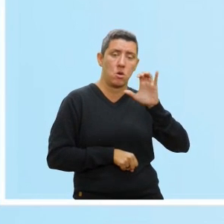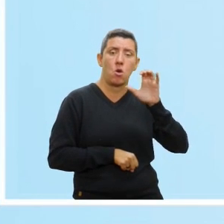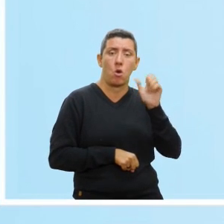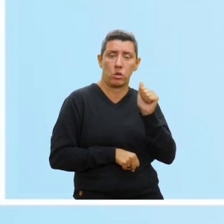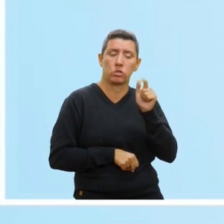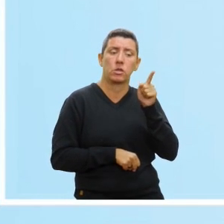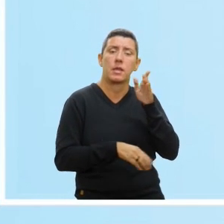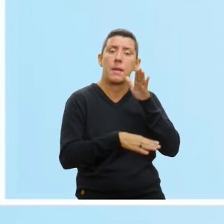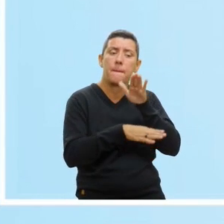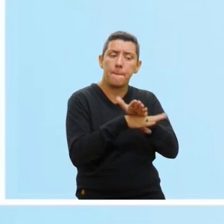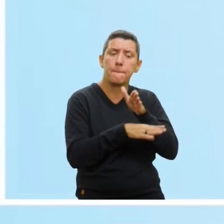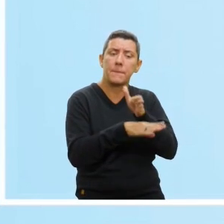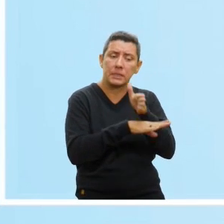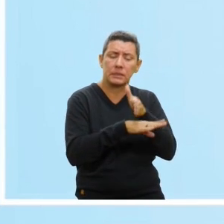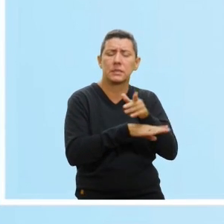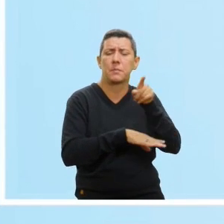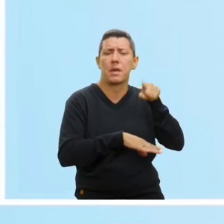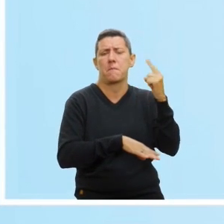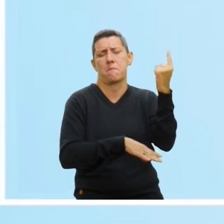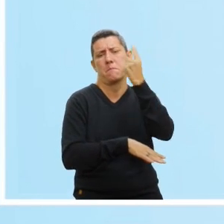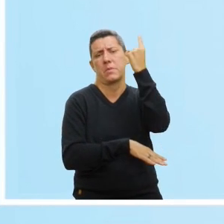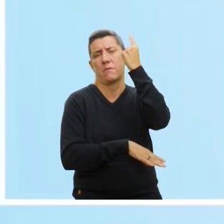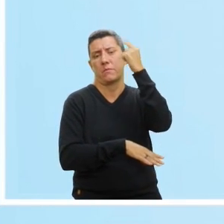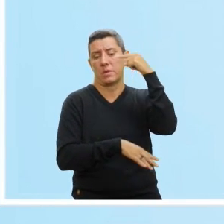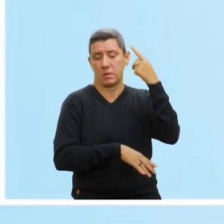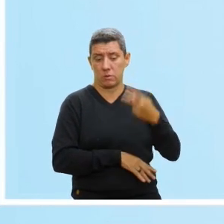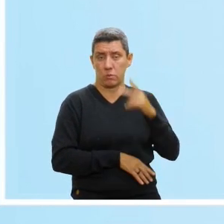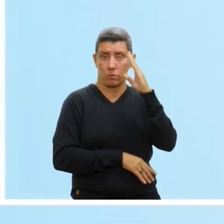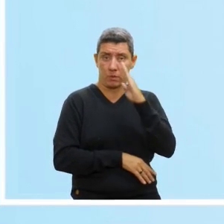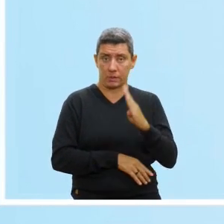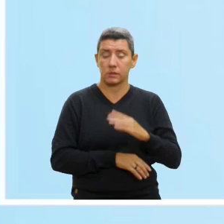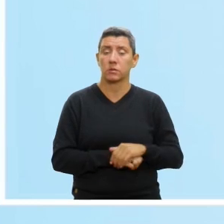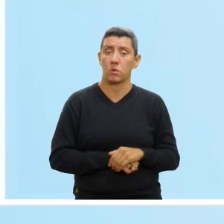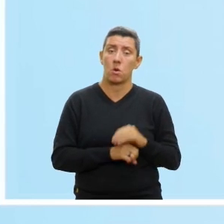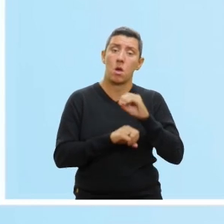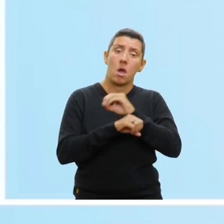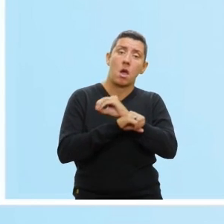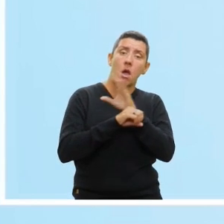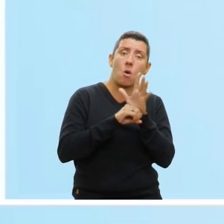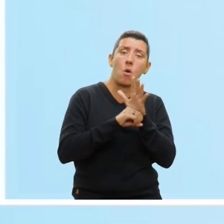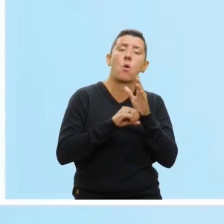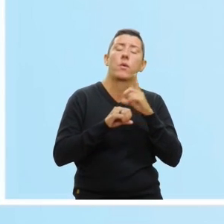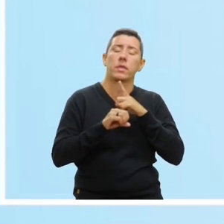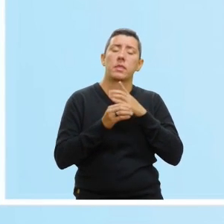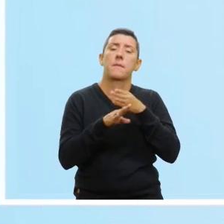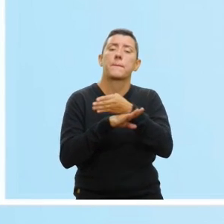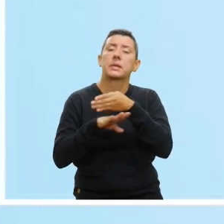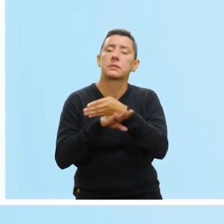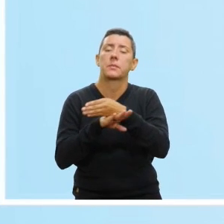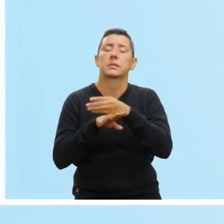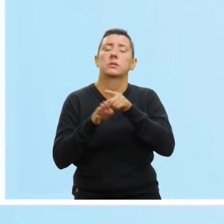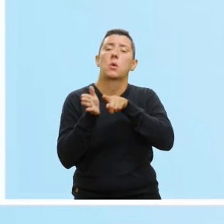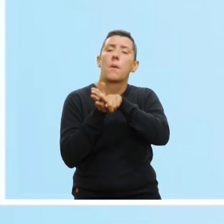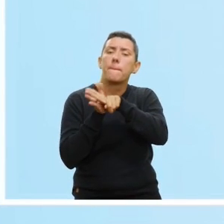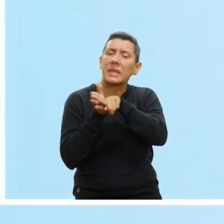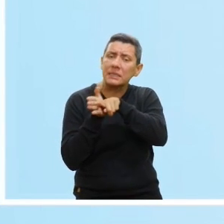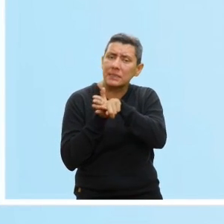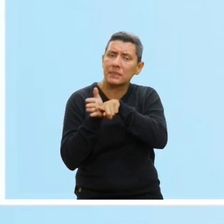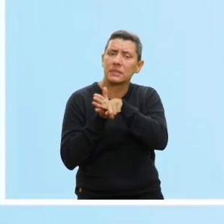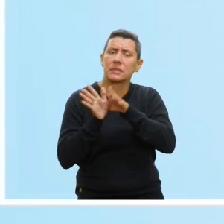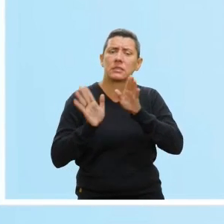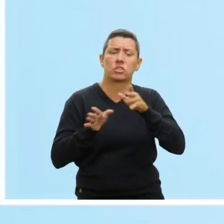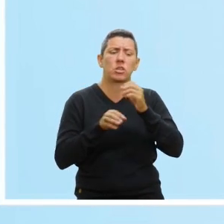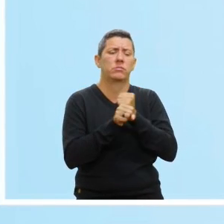mas ela é líder, ela é número 1. A Huawei, ela participa de vários fóruns de pesquisa, tá? Por anos, a Huawei foi